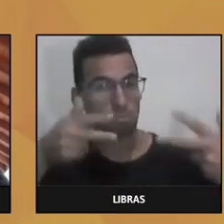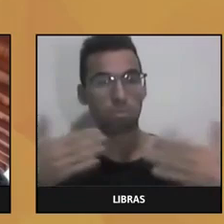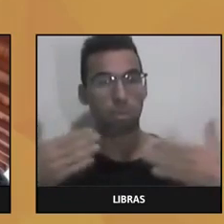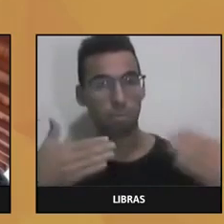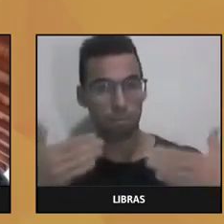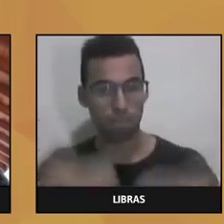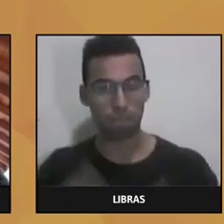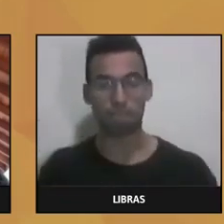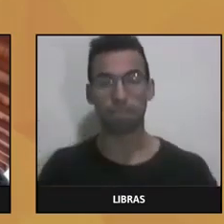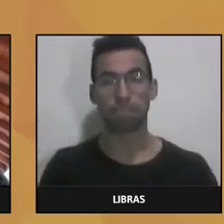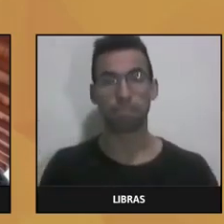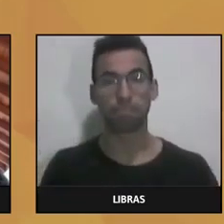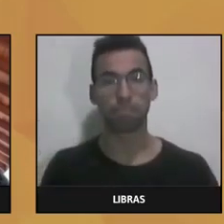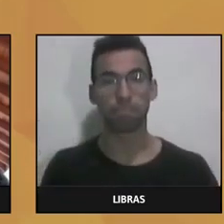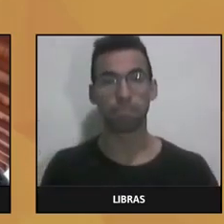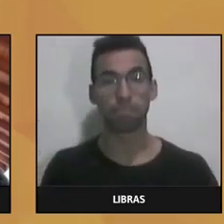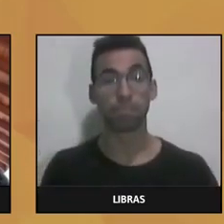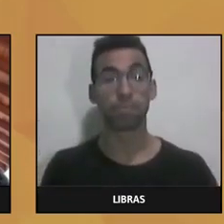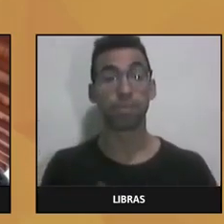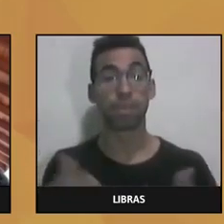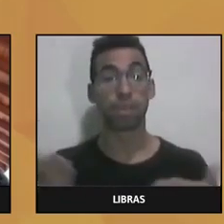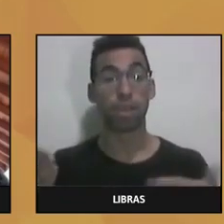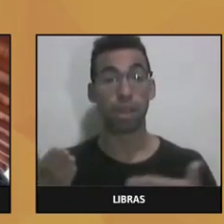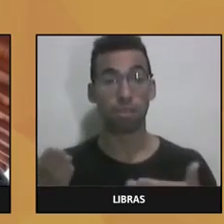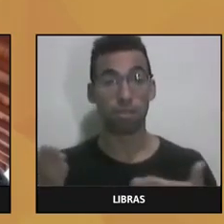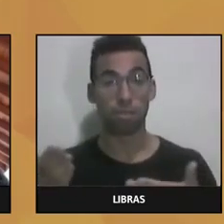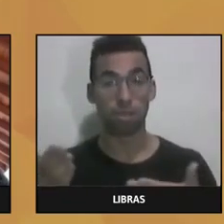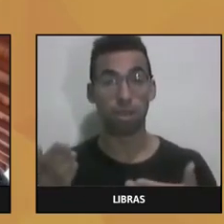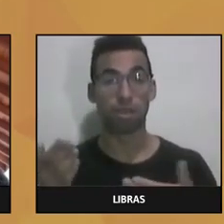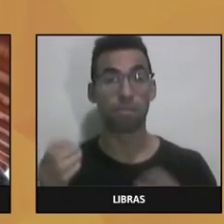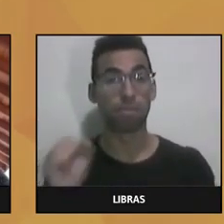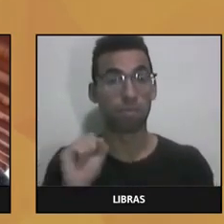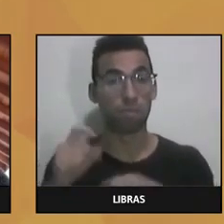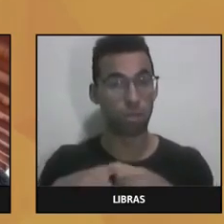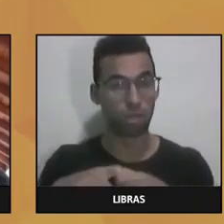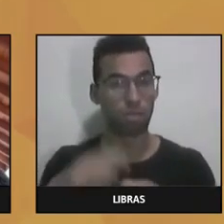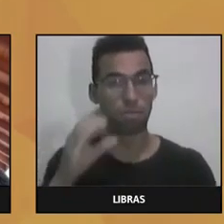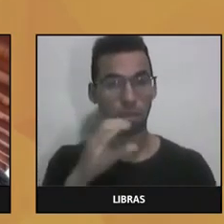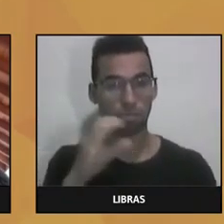Então, voltamos com o Schleicher em alguns minutos.